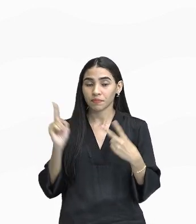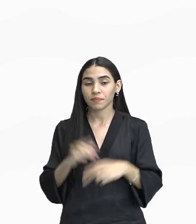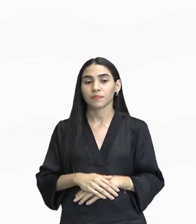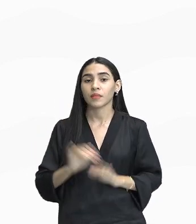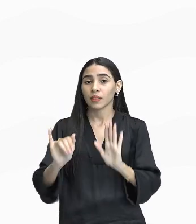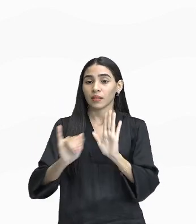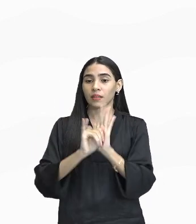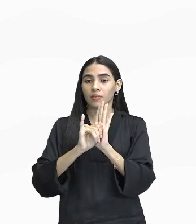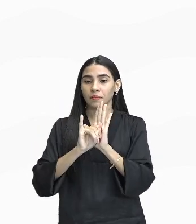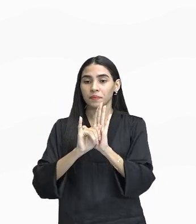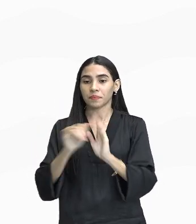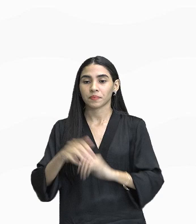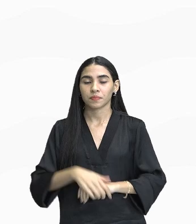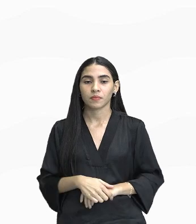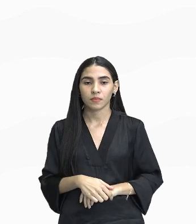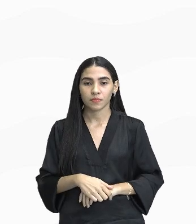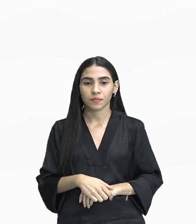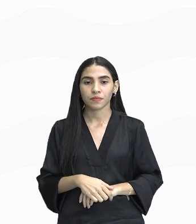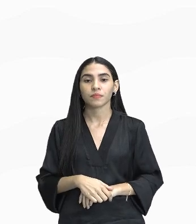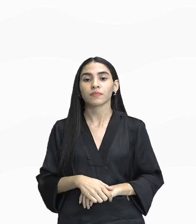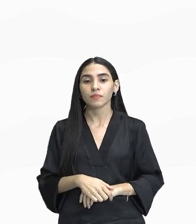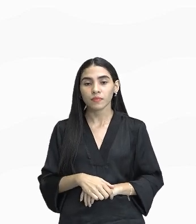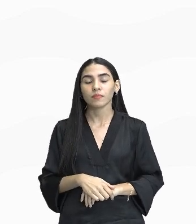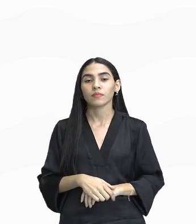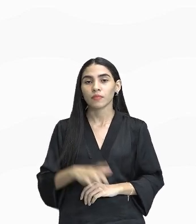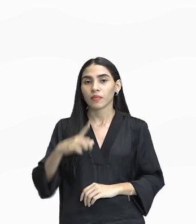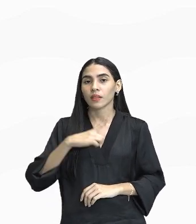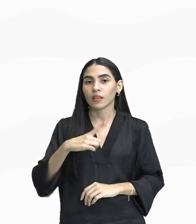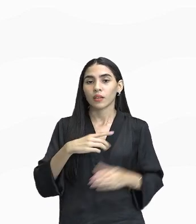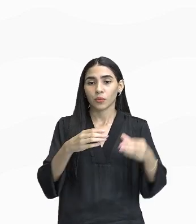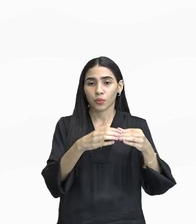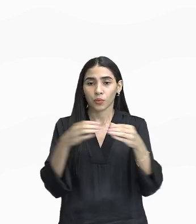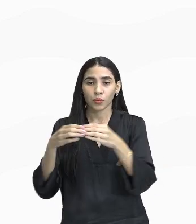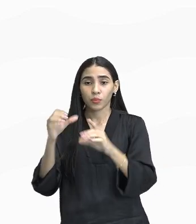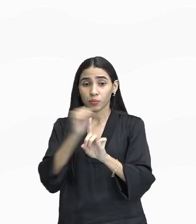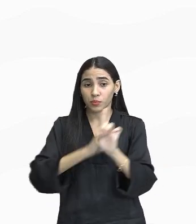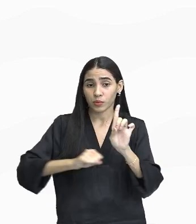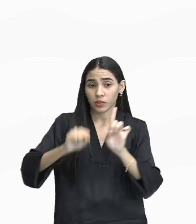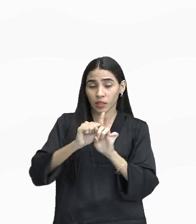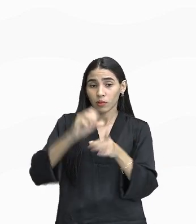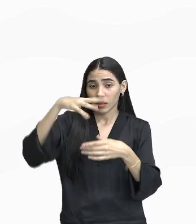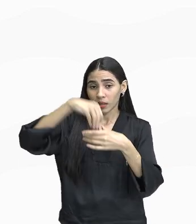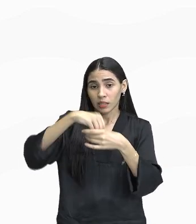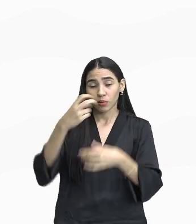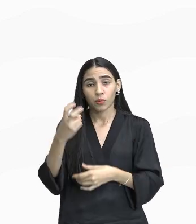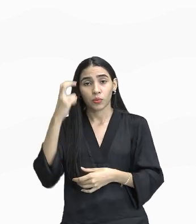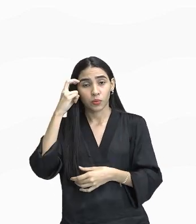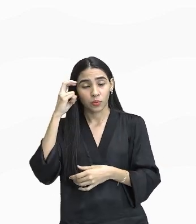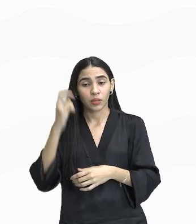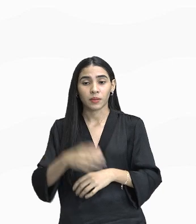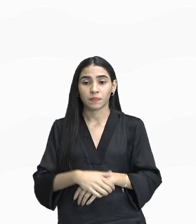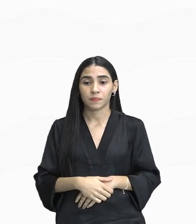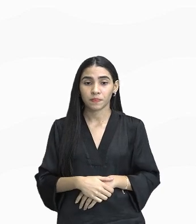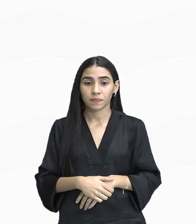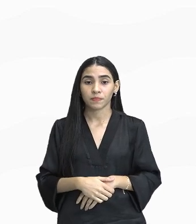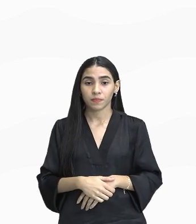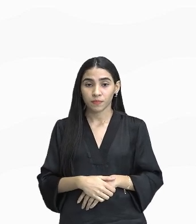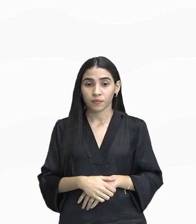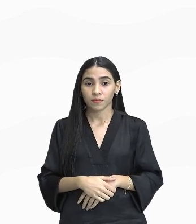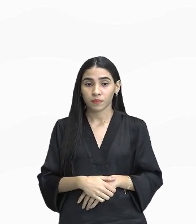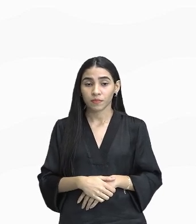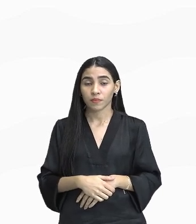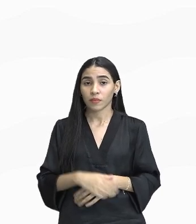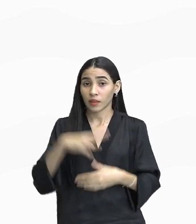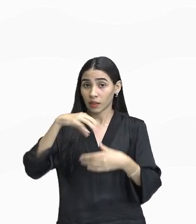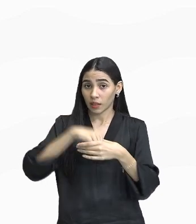função identitária. Ela se situa entre os grupos sociais dentro de sua cultura. Olha aí, é